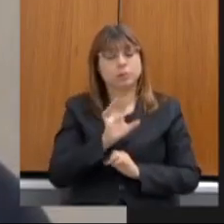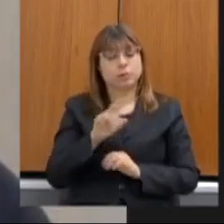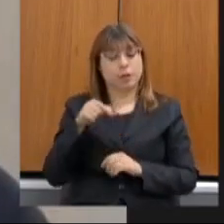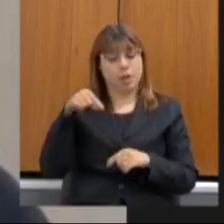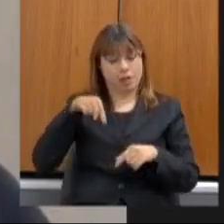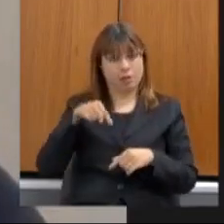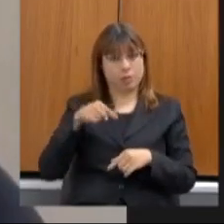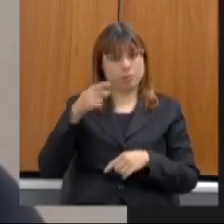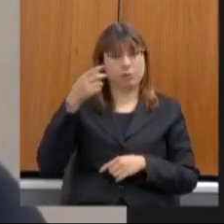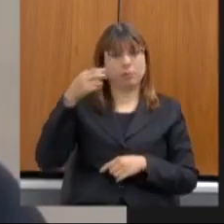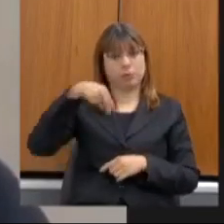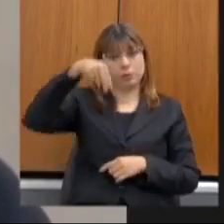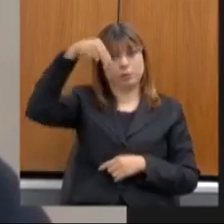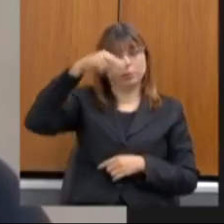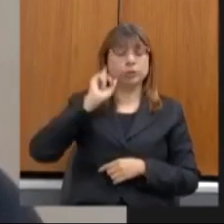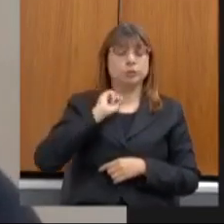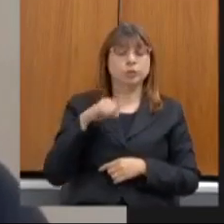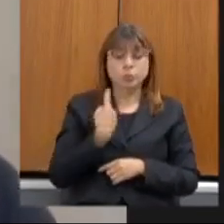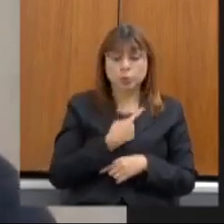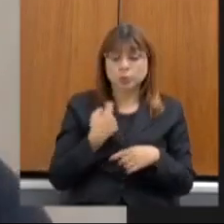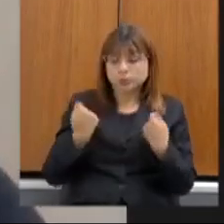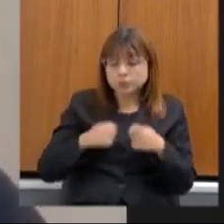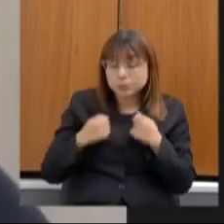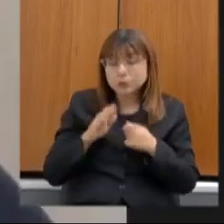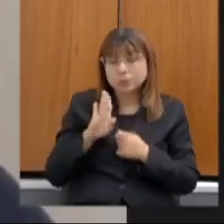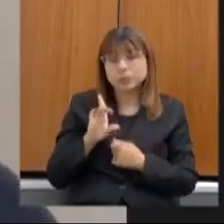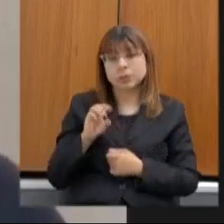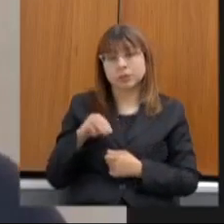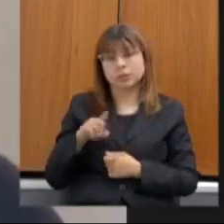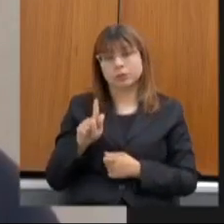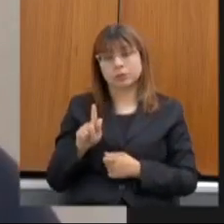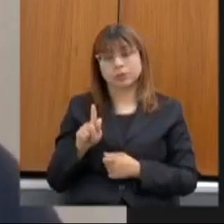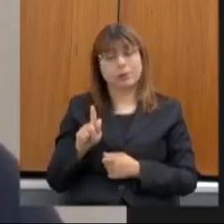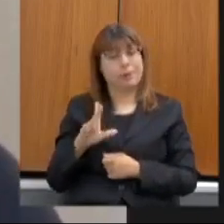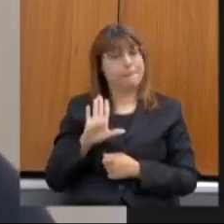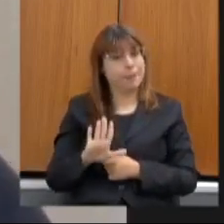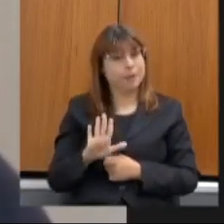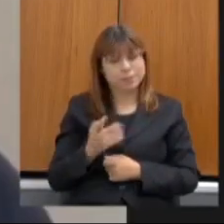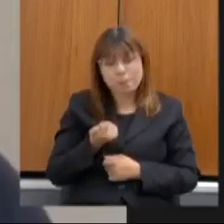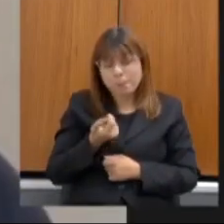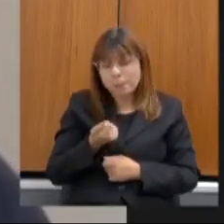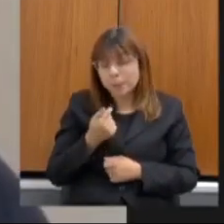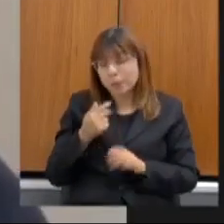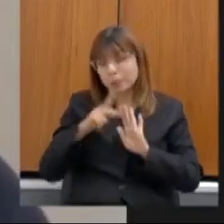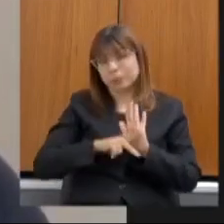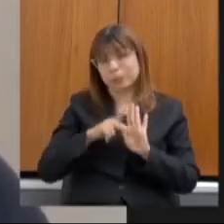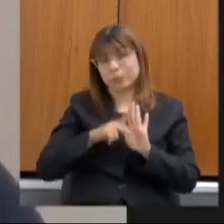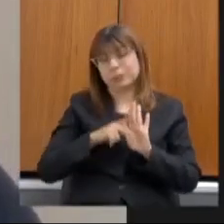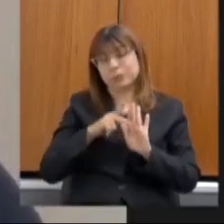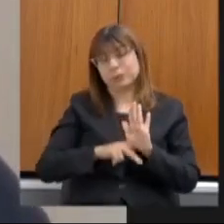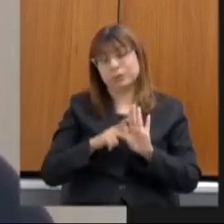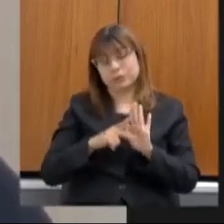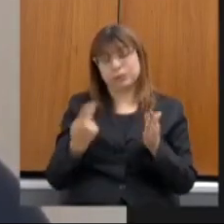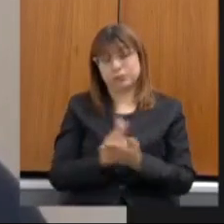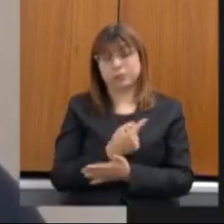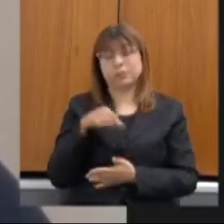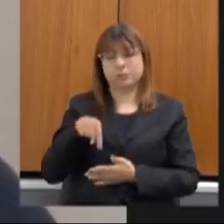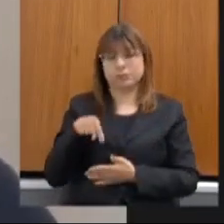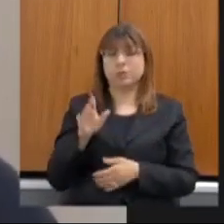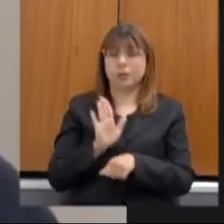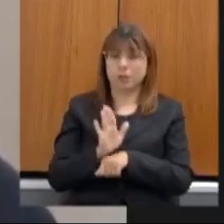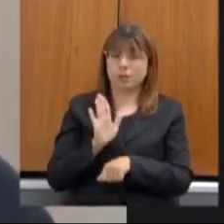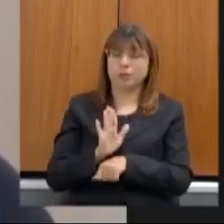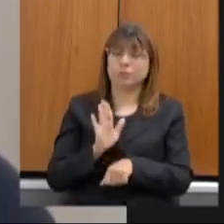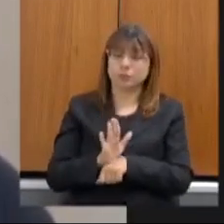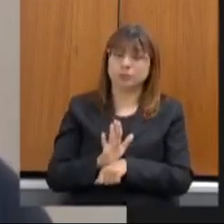nós precisamos muito do bdmg em São raros os projetos que chegam são vários projetos e que